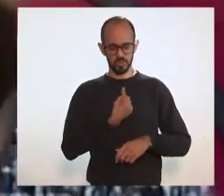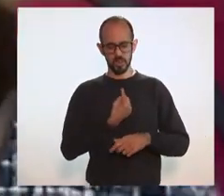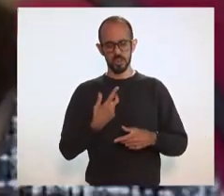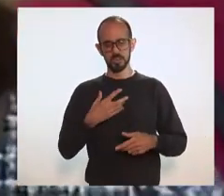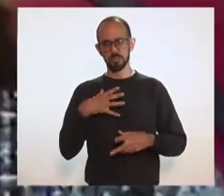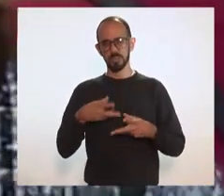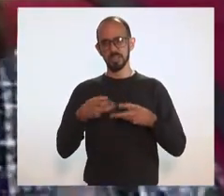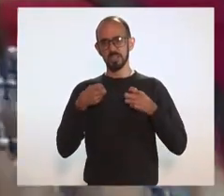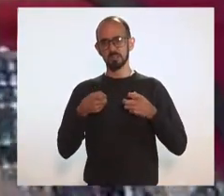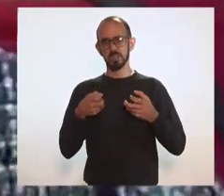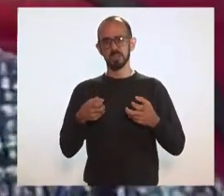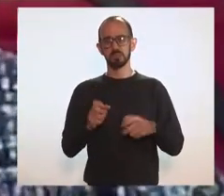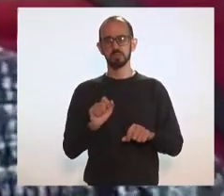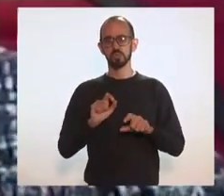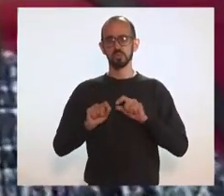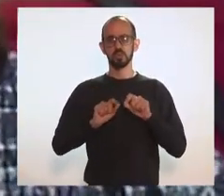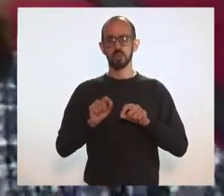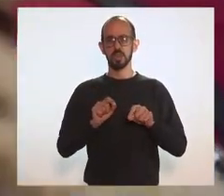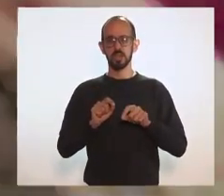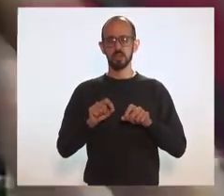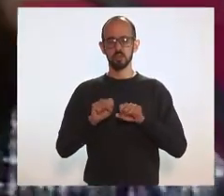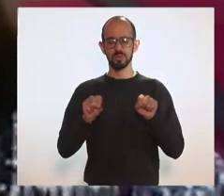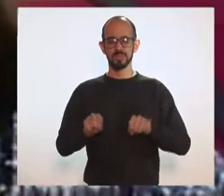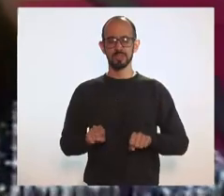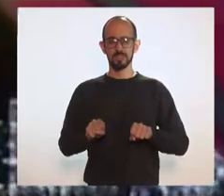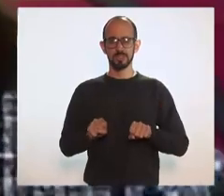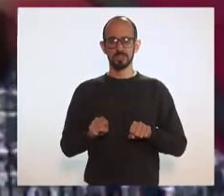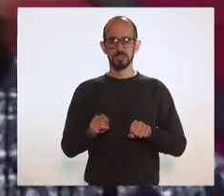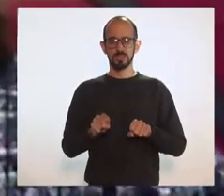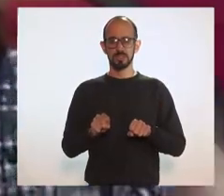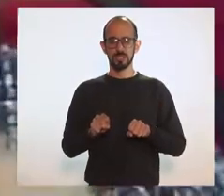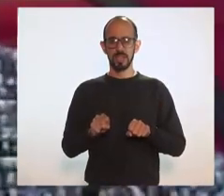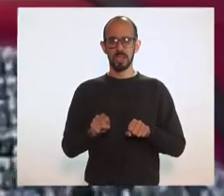né, um sistema de freios